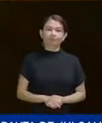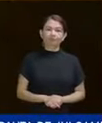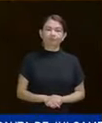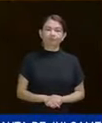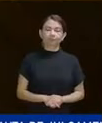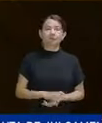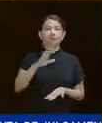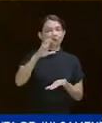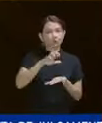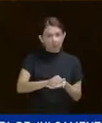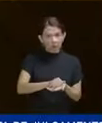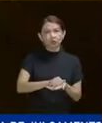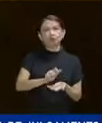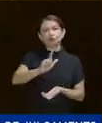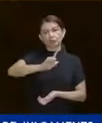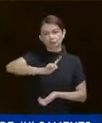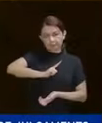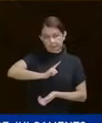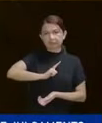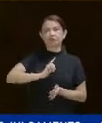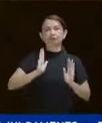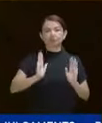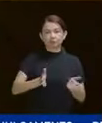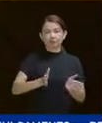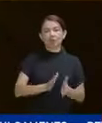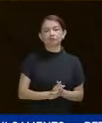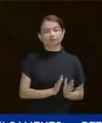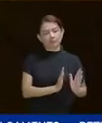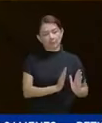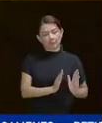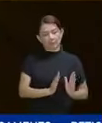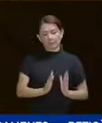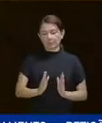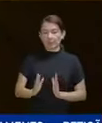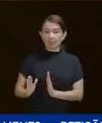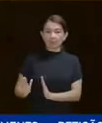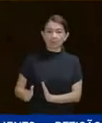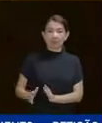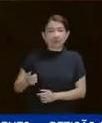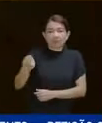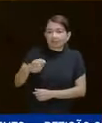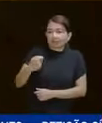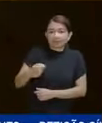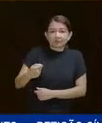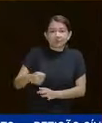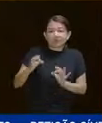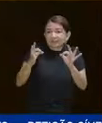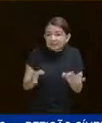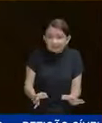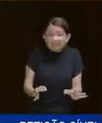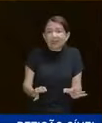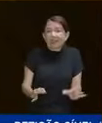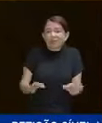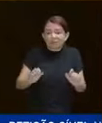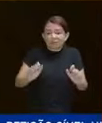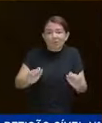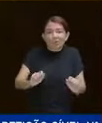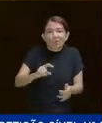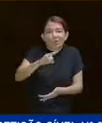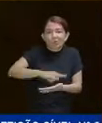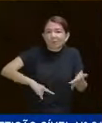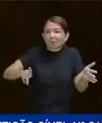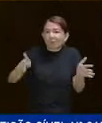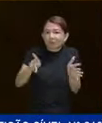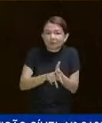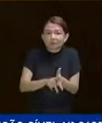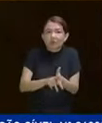tem um registro de candidatura tramitando e depende da quitação eleitoral. E, em